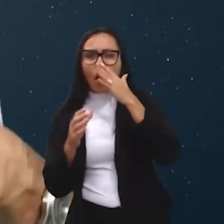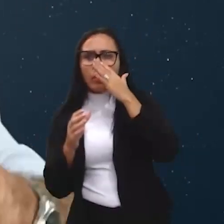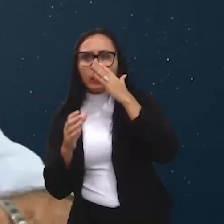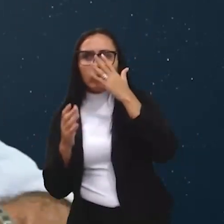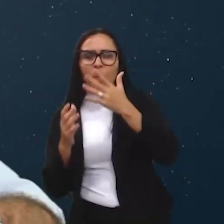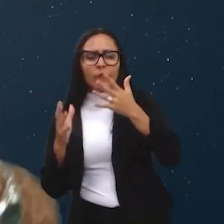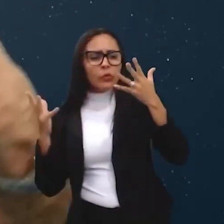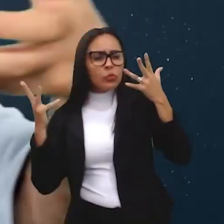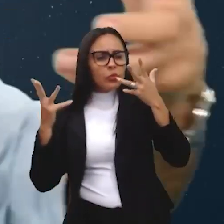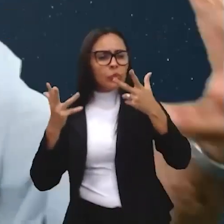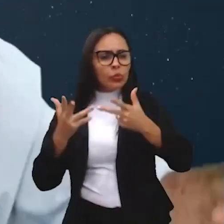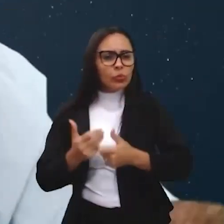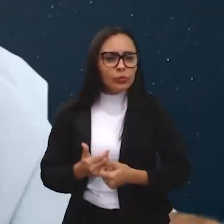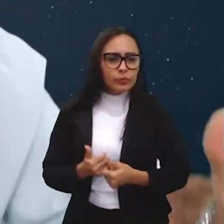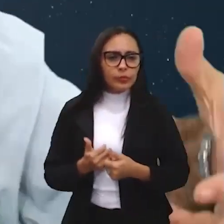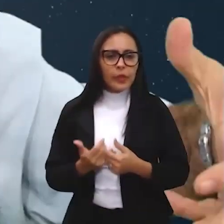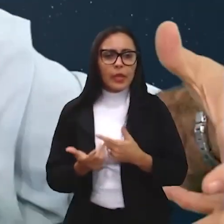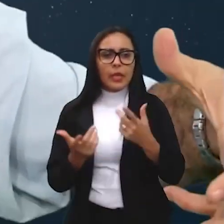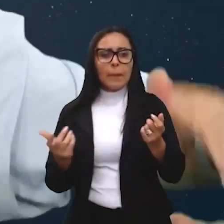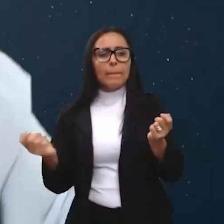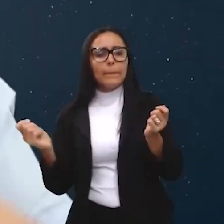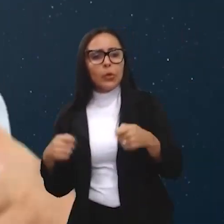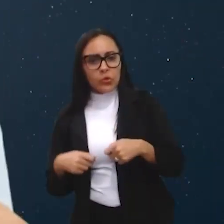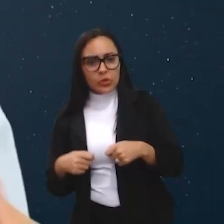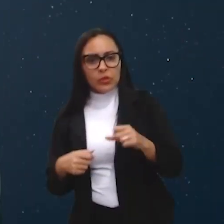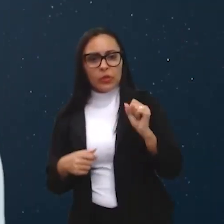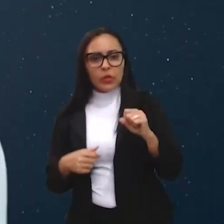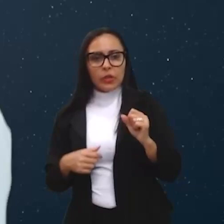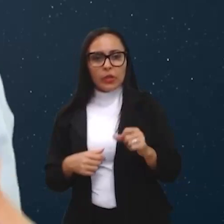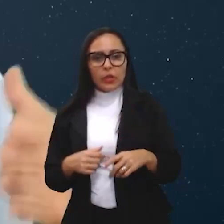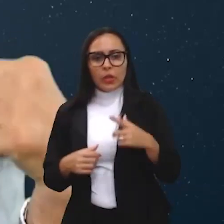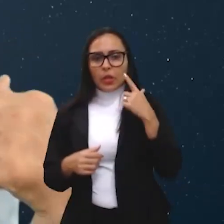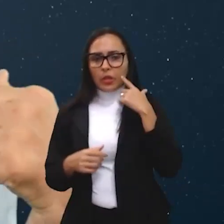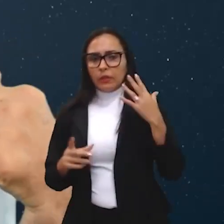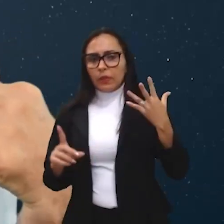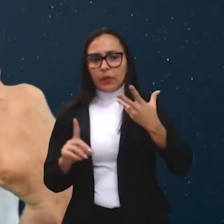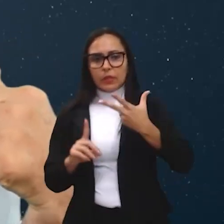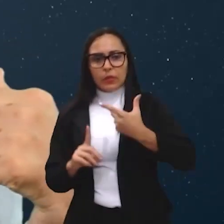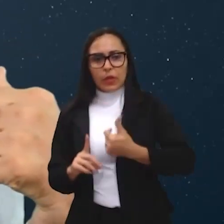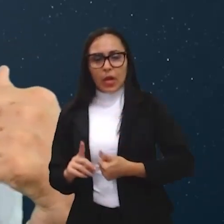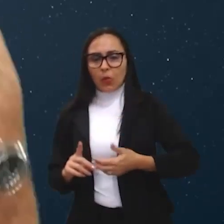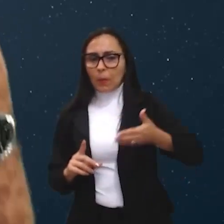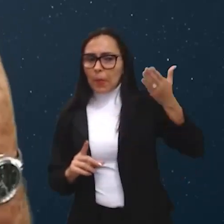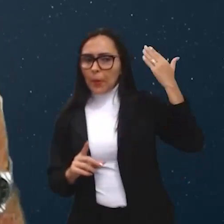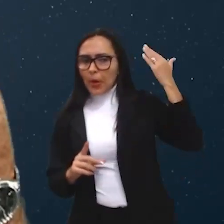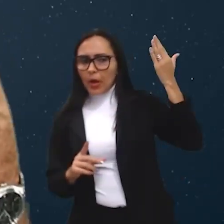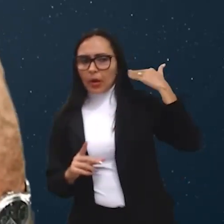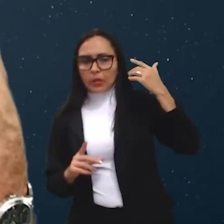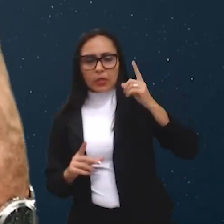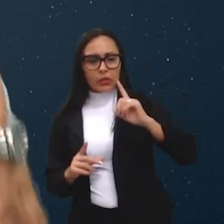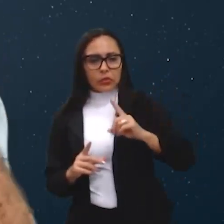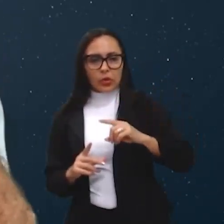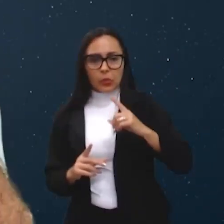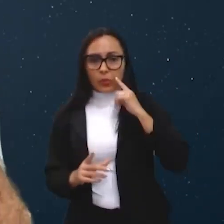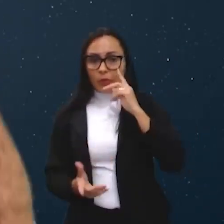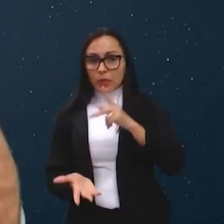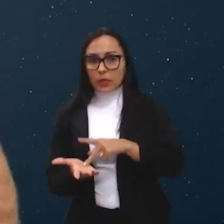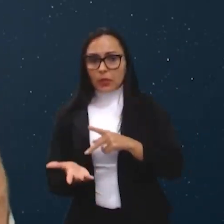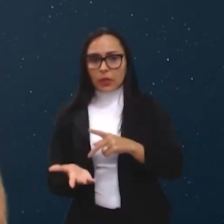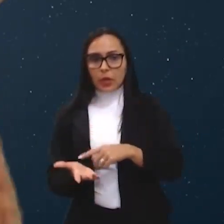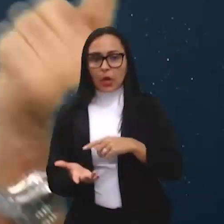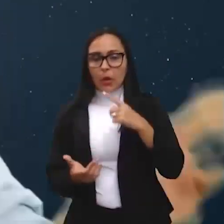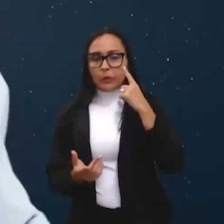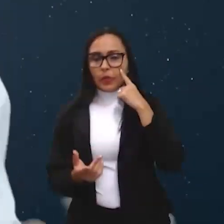já achava que isso era possível. Então, eu não vou fazer uma arte para o passado, tampouco para o presente. Eu vou fazer uma